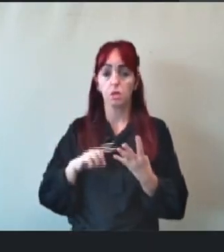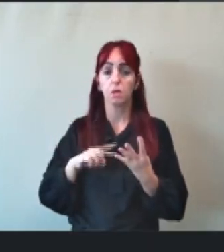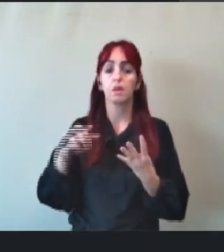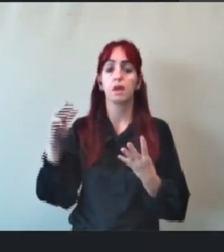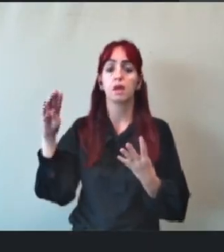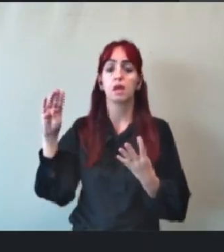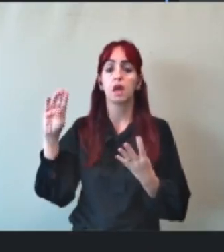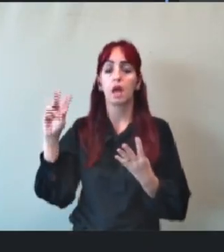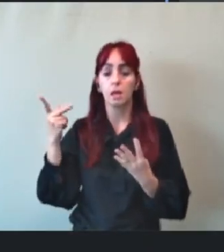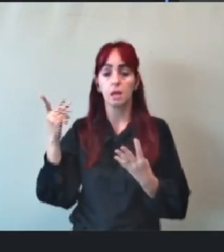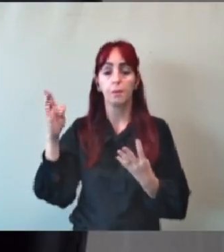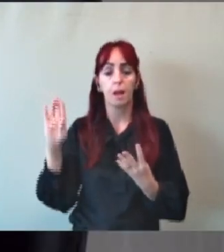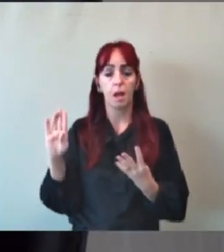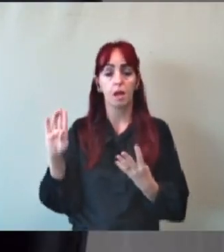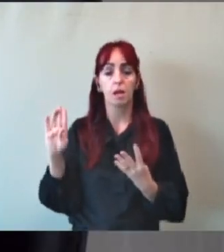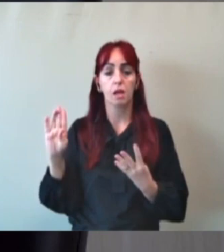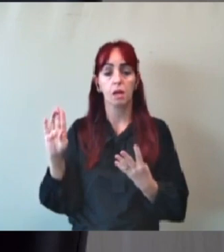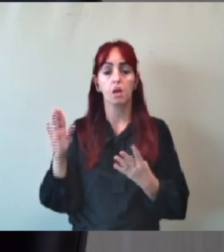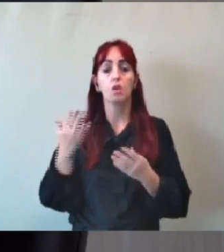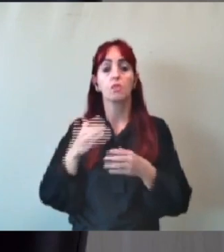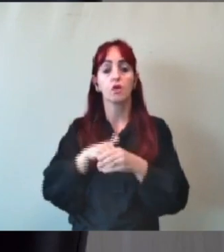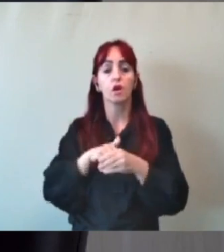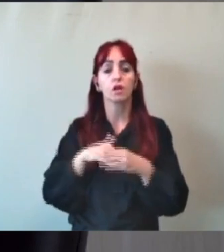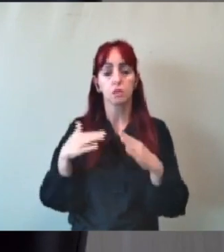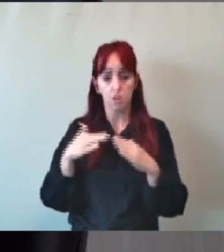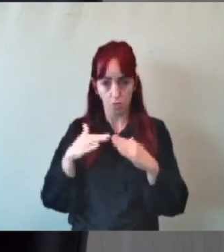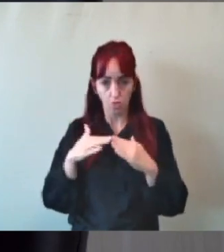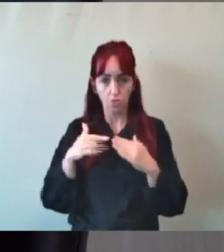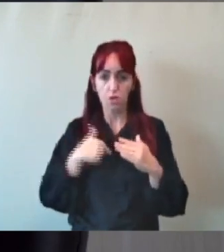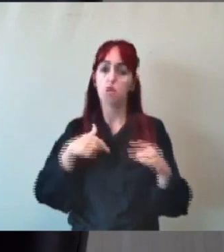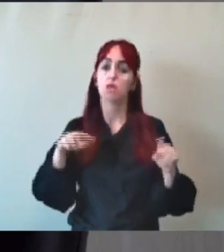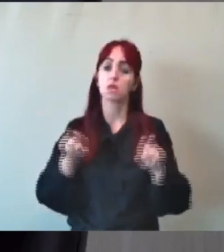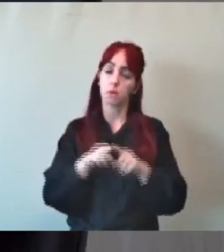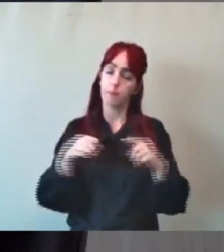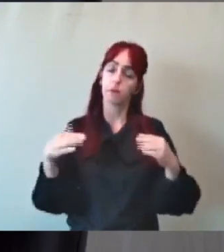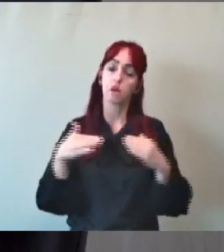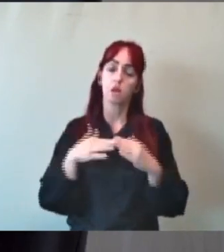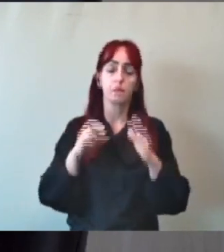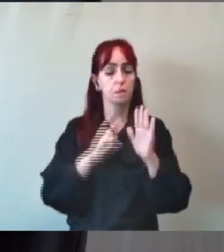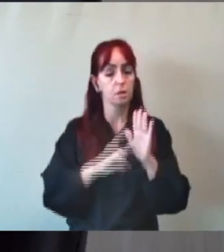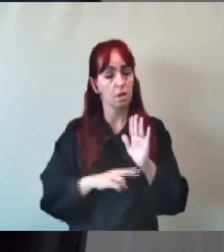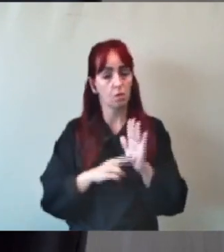Braga? De acordo. Também voto com requerimento, fica aprovado requerimento de comissão